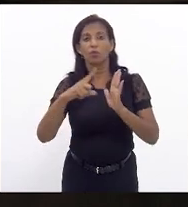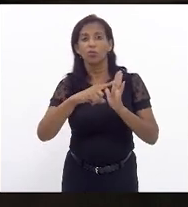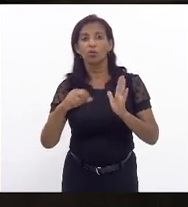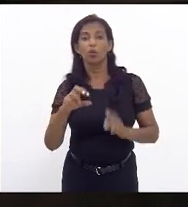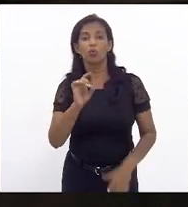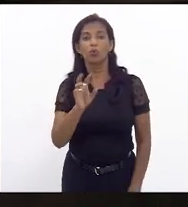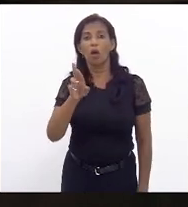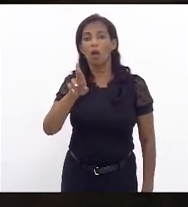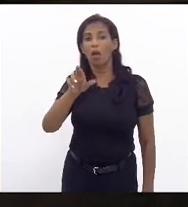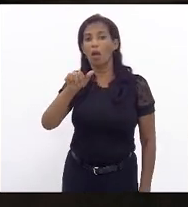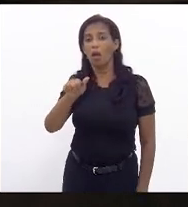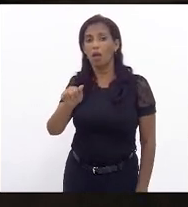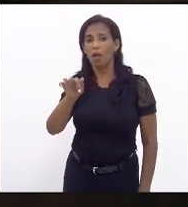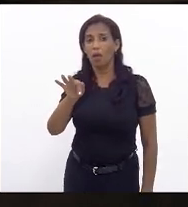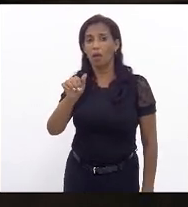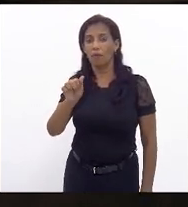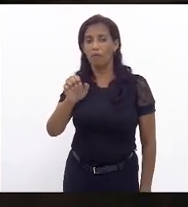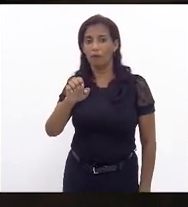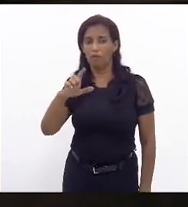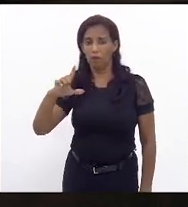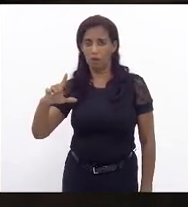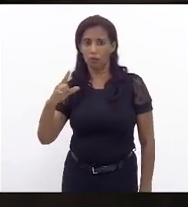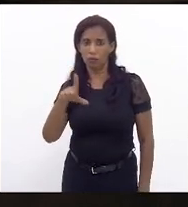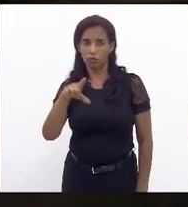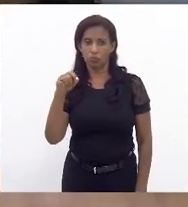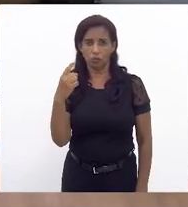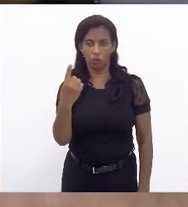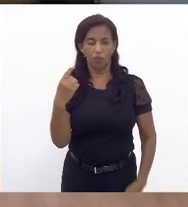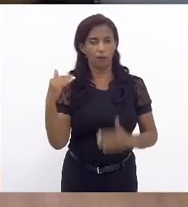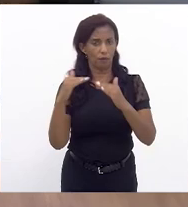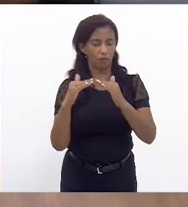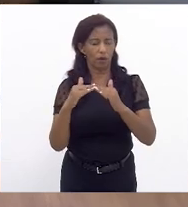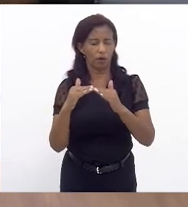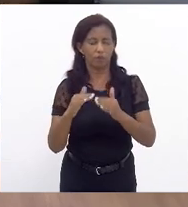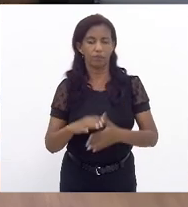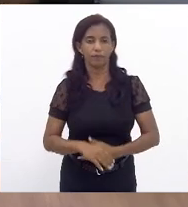Rafael. Deputado Jair Bittencourt? Voto favorável,